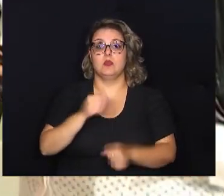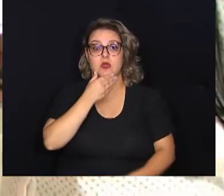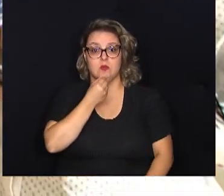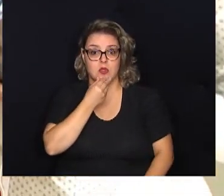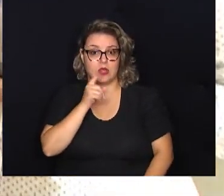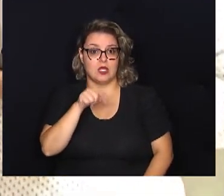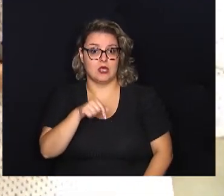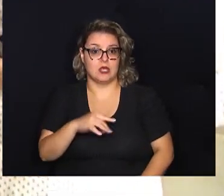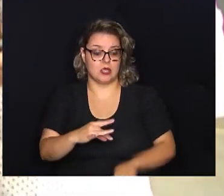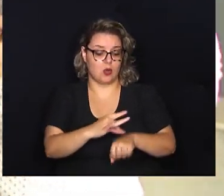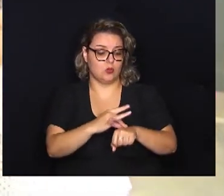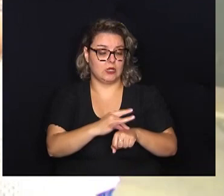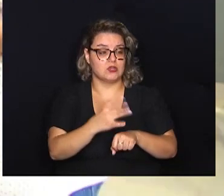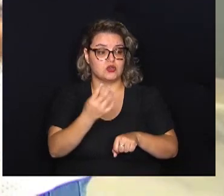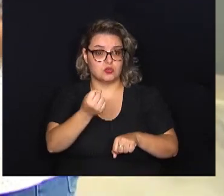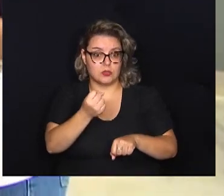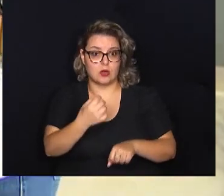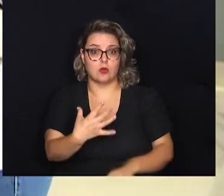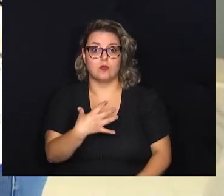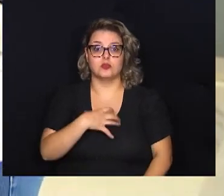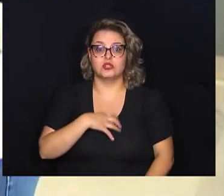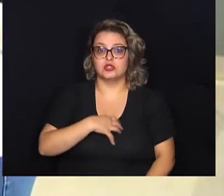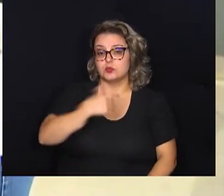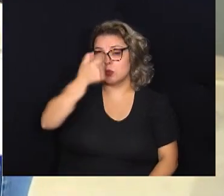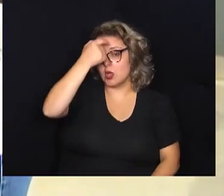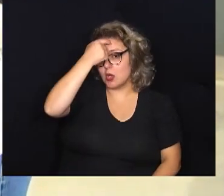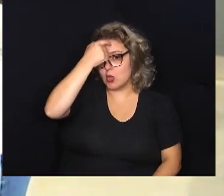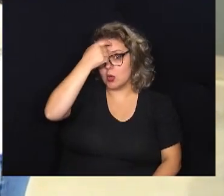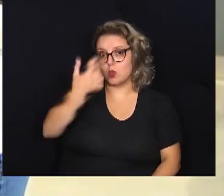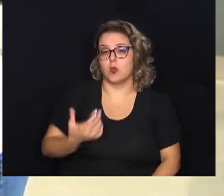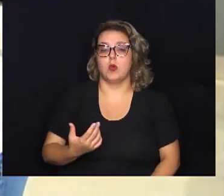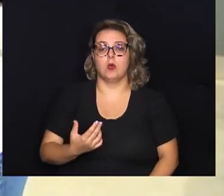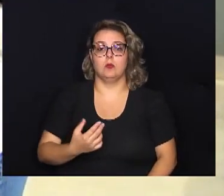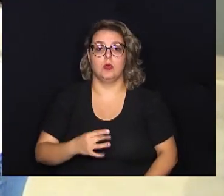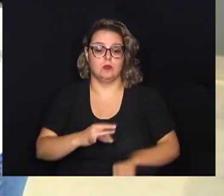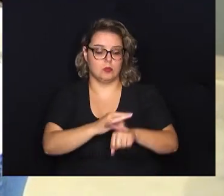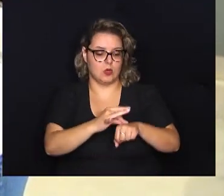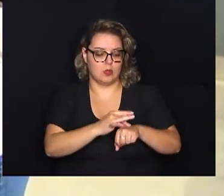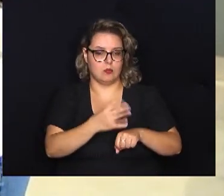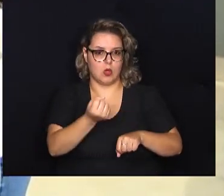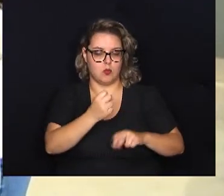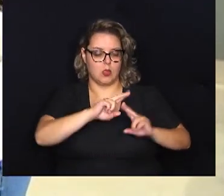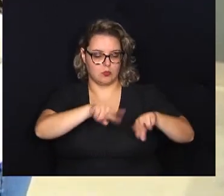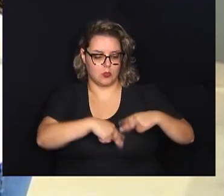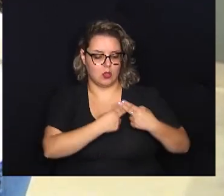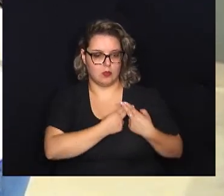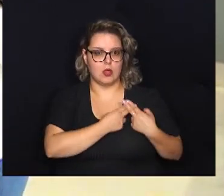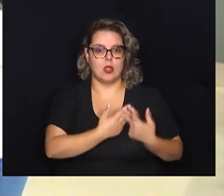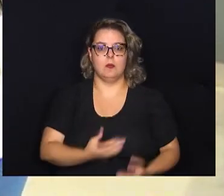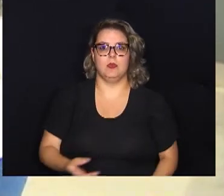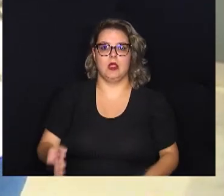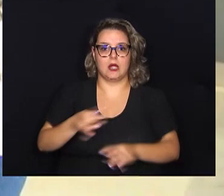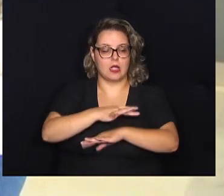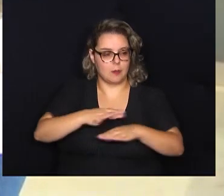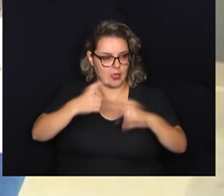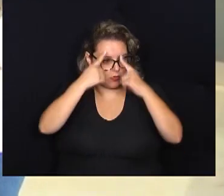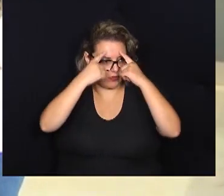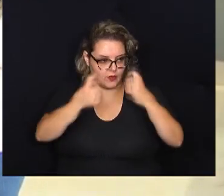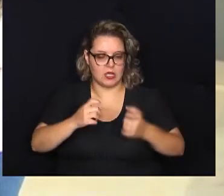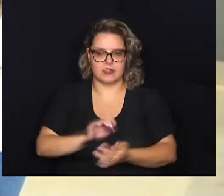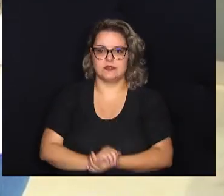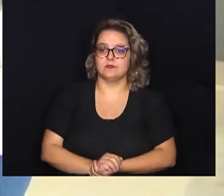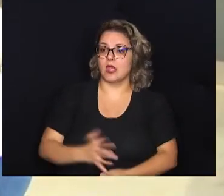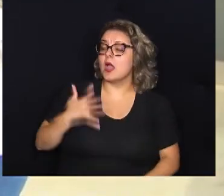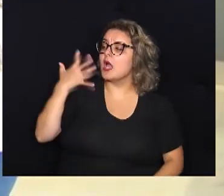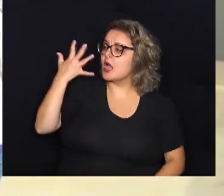distribuição do laço branco, como uma forma de conscientizar a população, inclusive masculina, do combate à violência. Através dessas